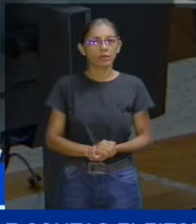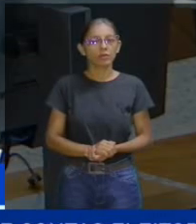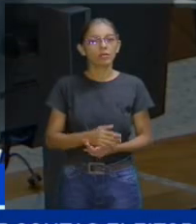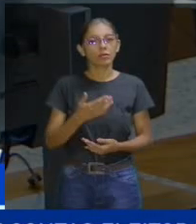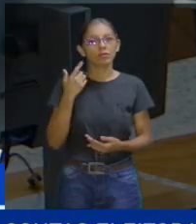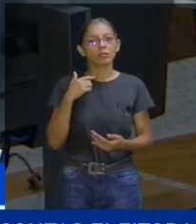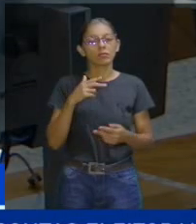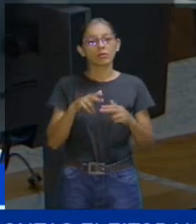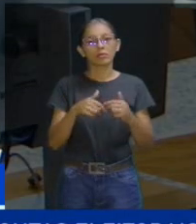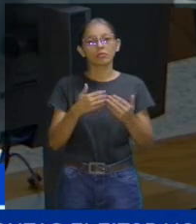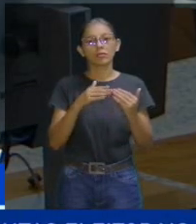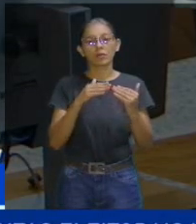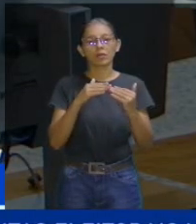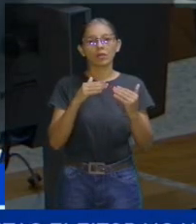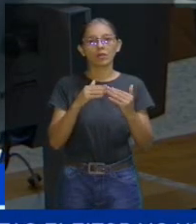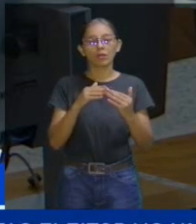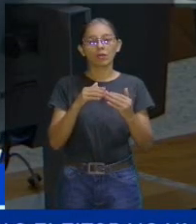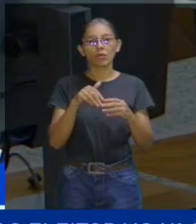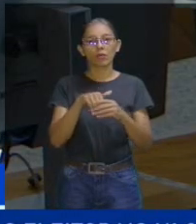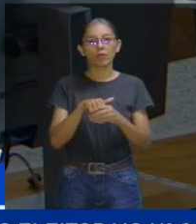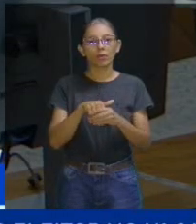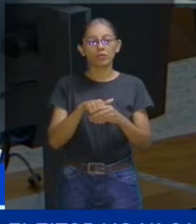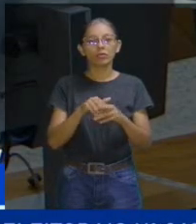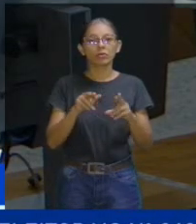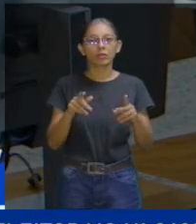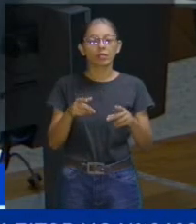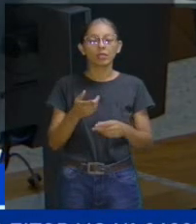Então, eu vou acompanhar o voto divergente, senhor.